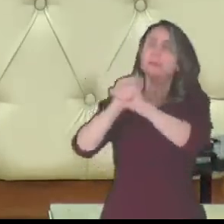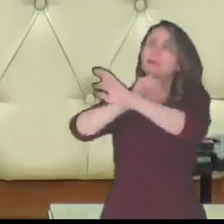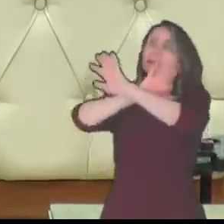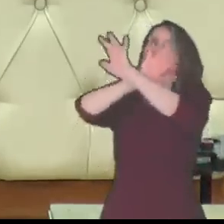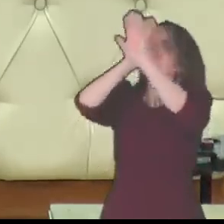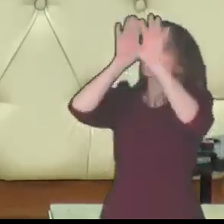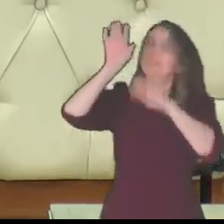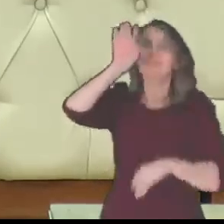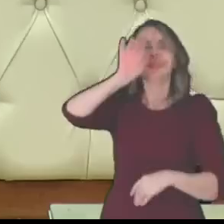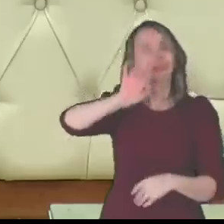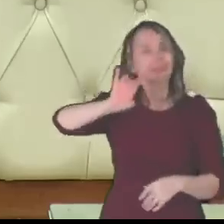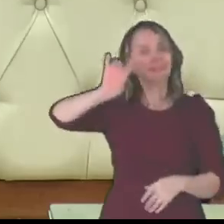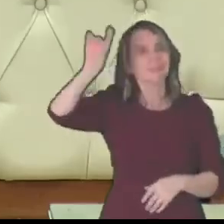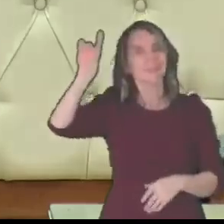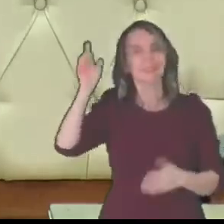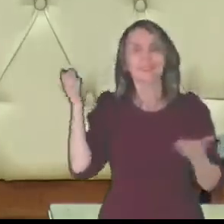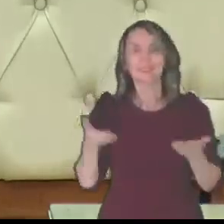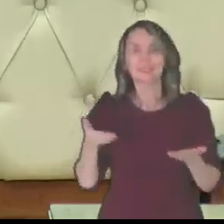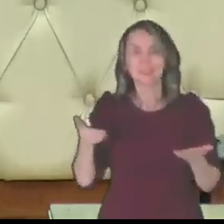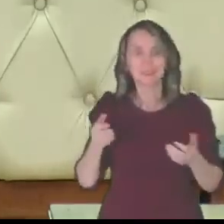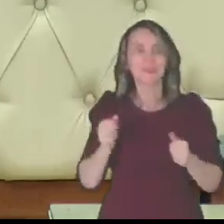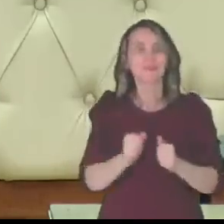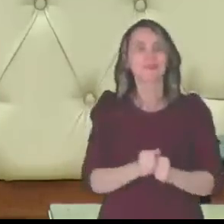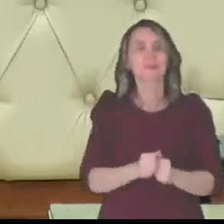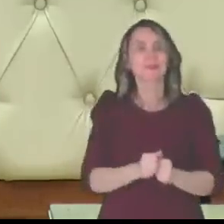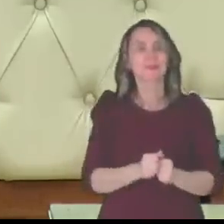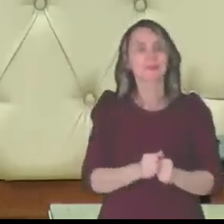na noite deste dia zumba